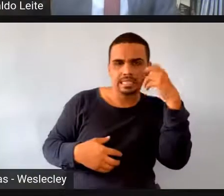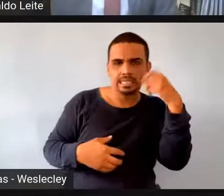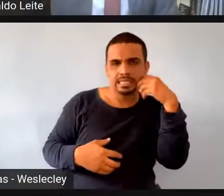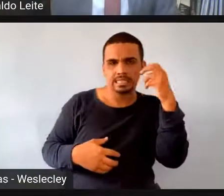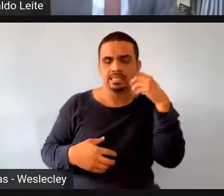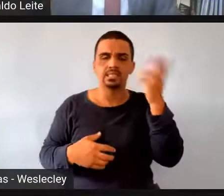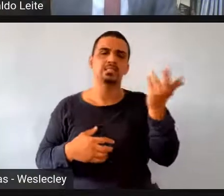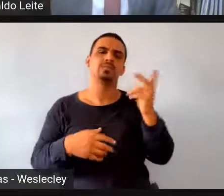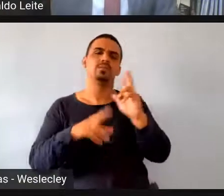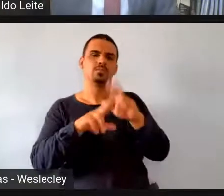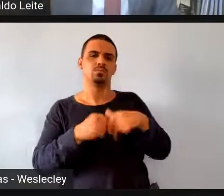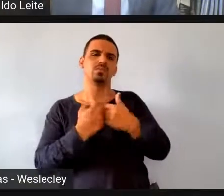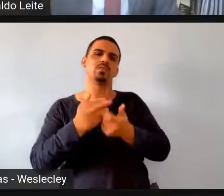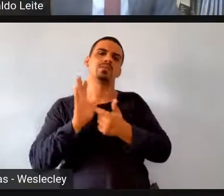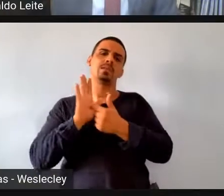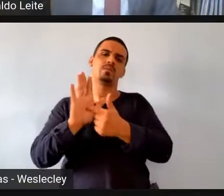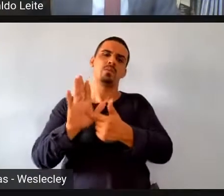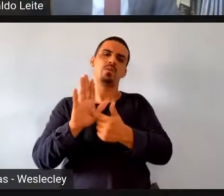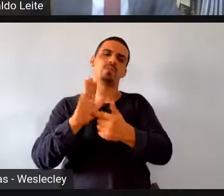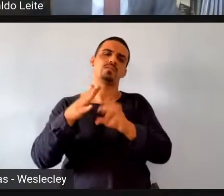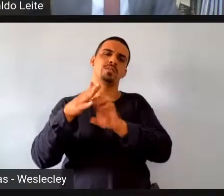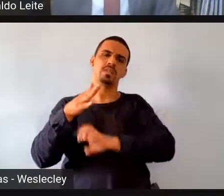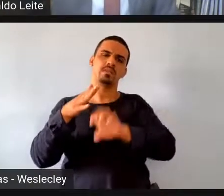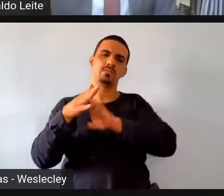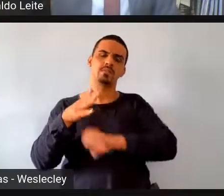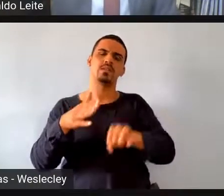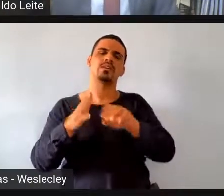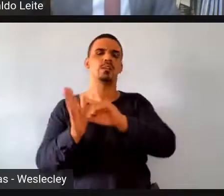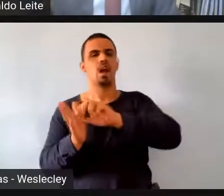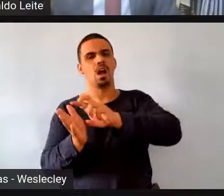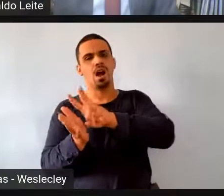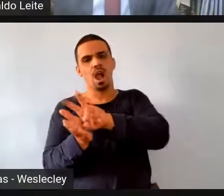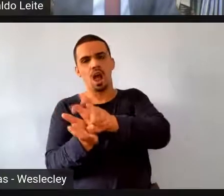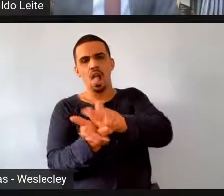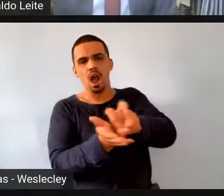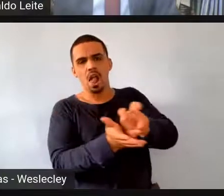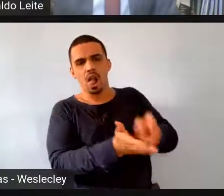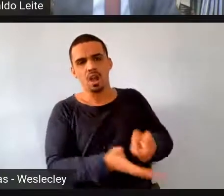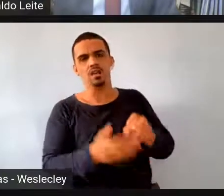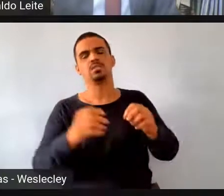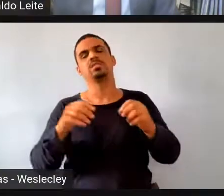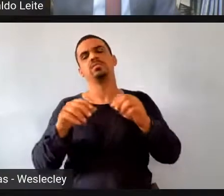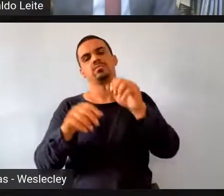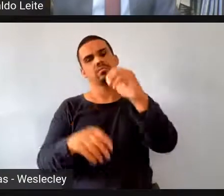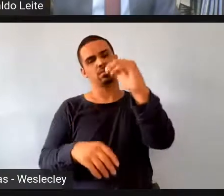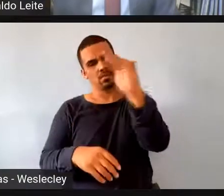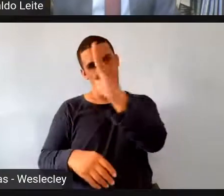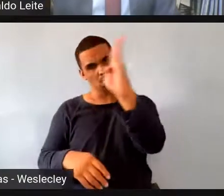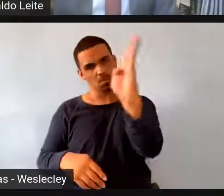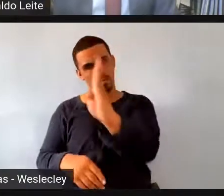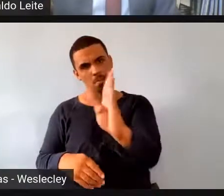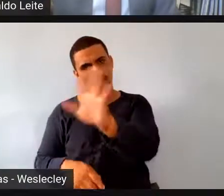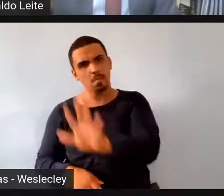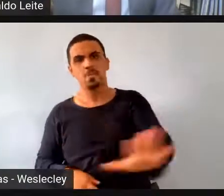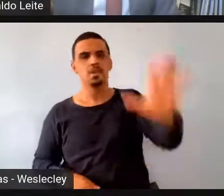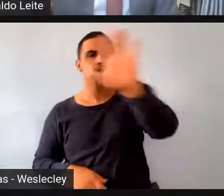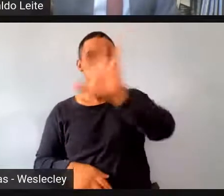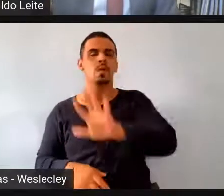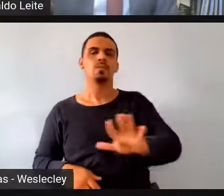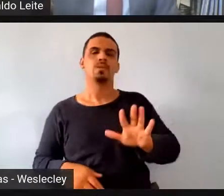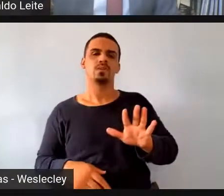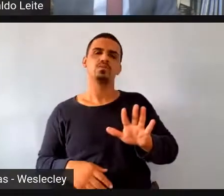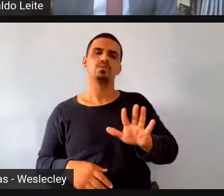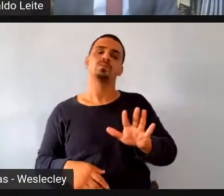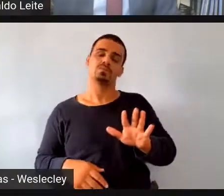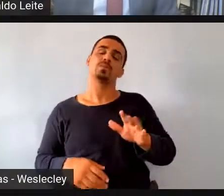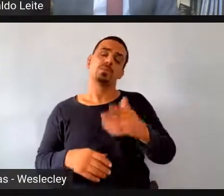desses casos, né, de corrupção, né, nacionalmente. Talvez isso tenha secado aí um pouco o Caixa